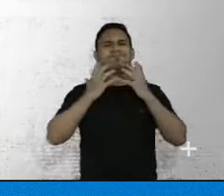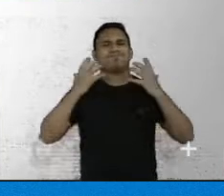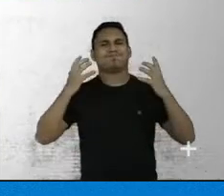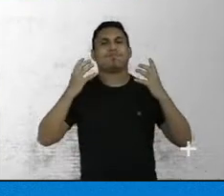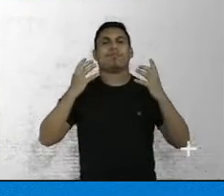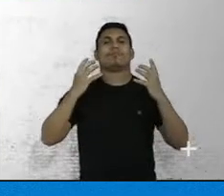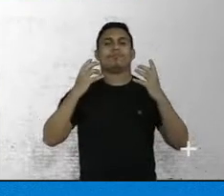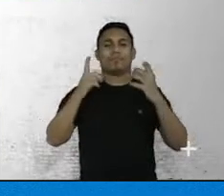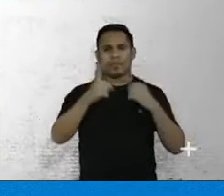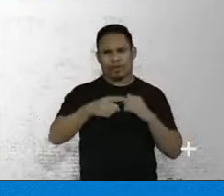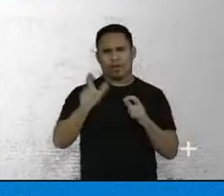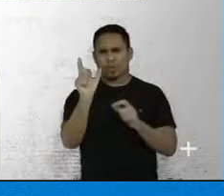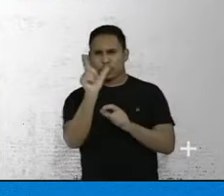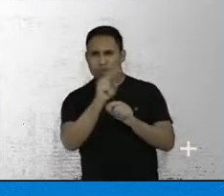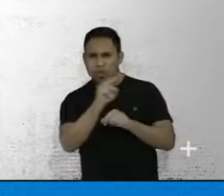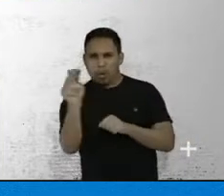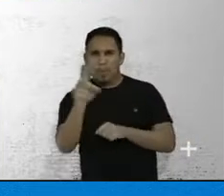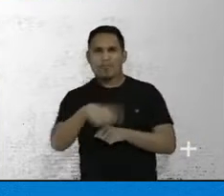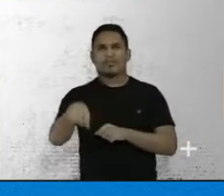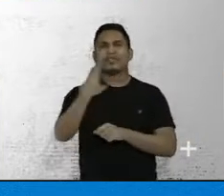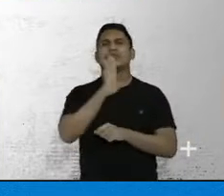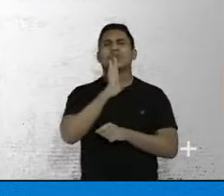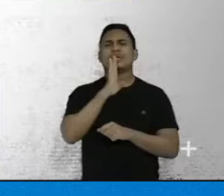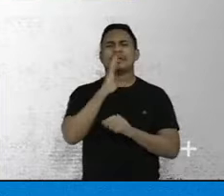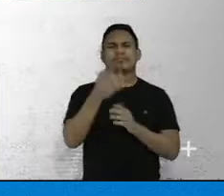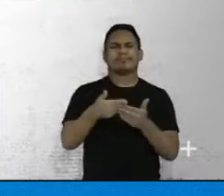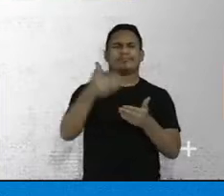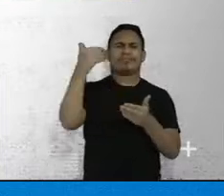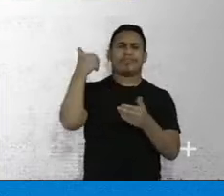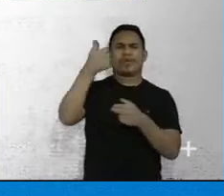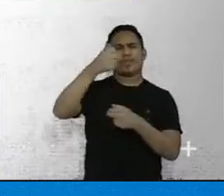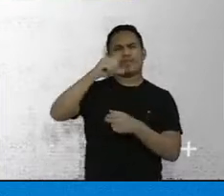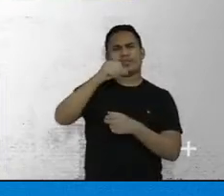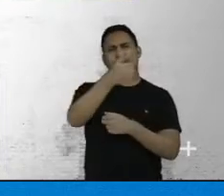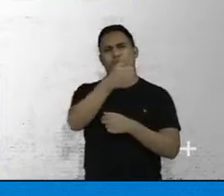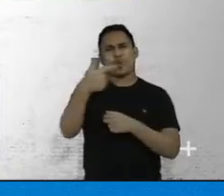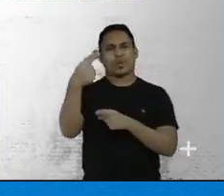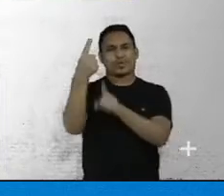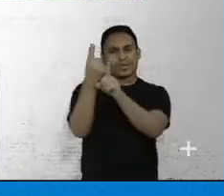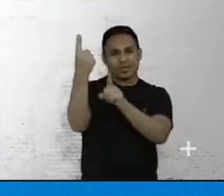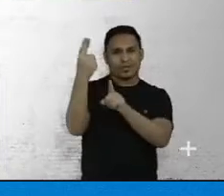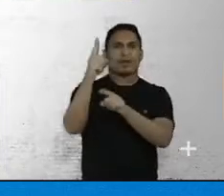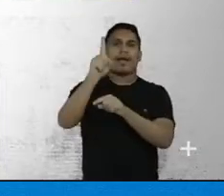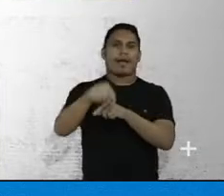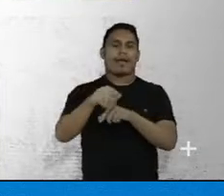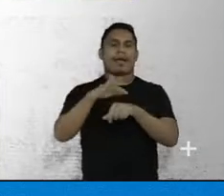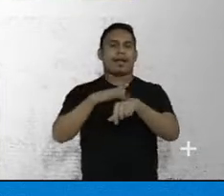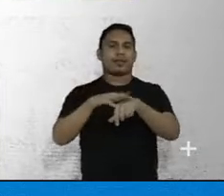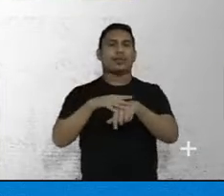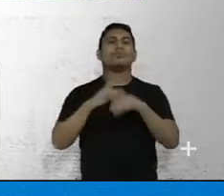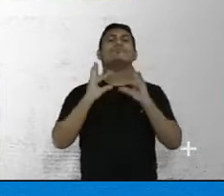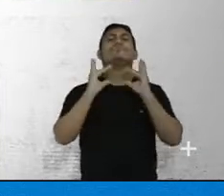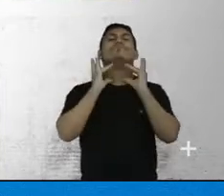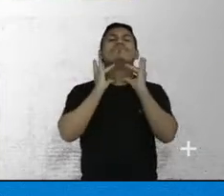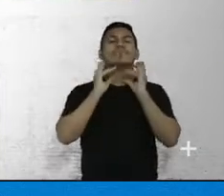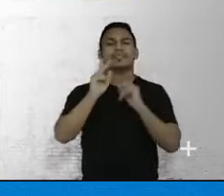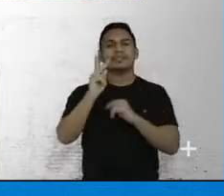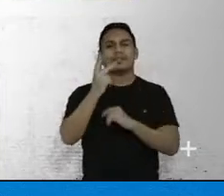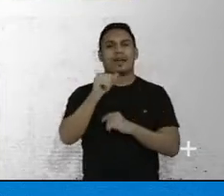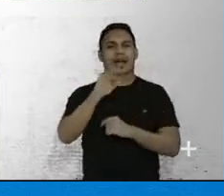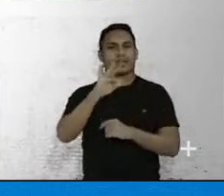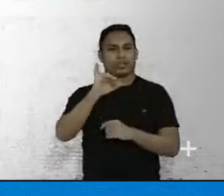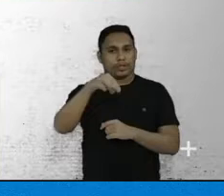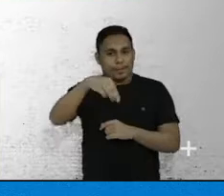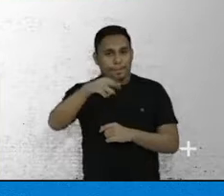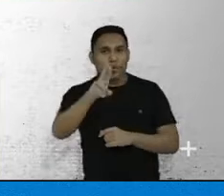japonês que descreveu a doença em 1912, recebe o nome de tireoidite de Hashimoto. Tá? Mas nada mais